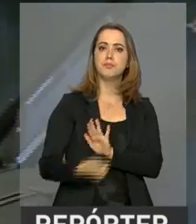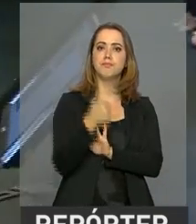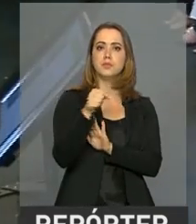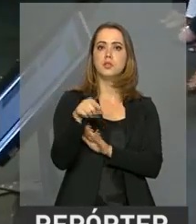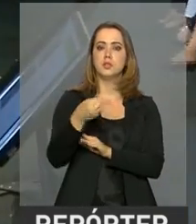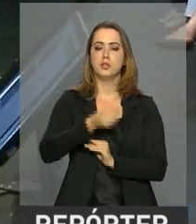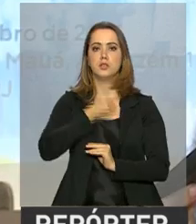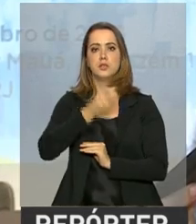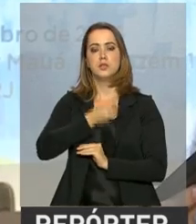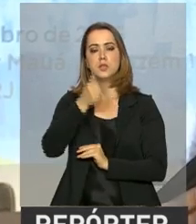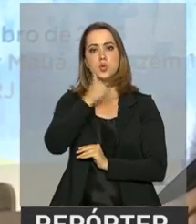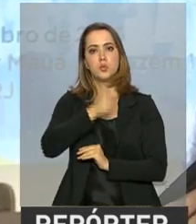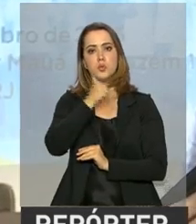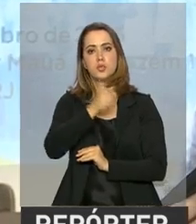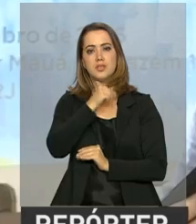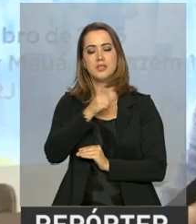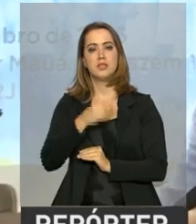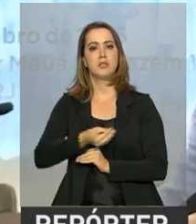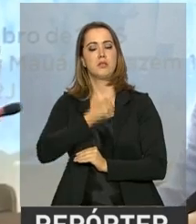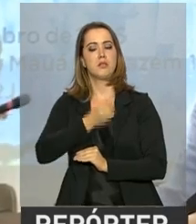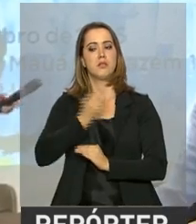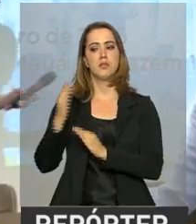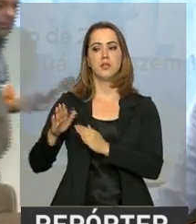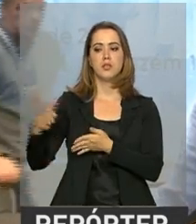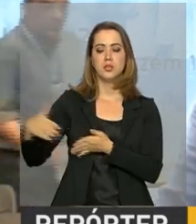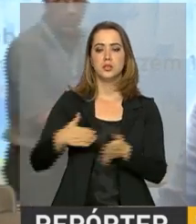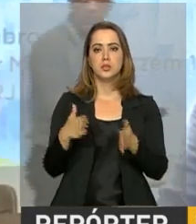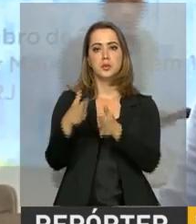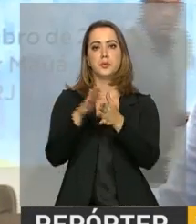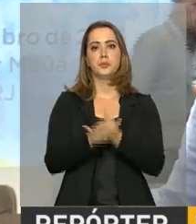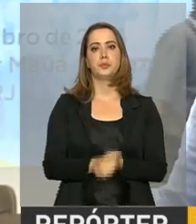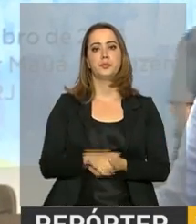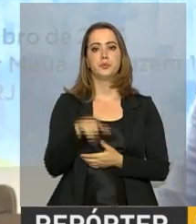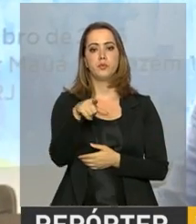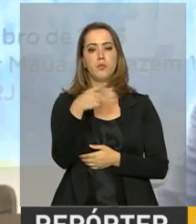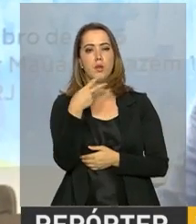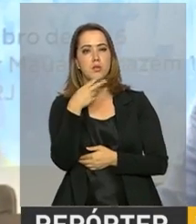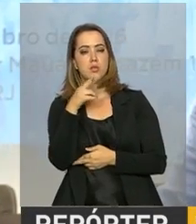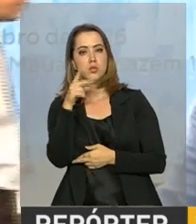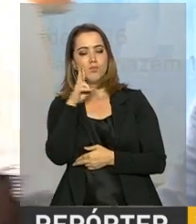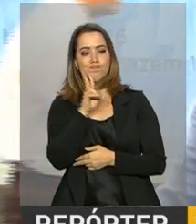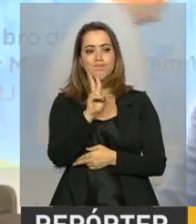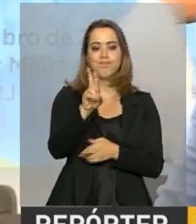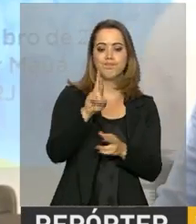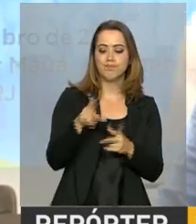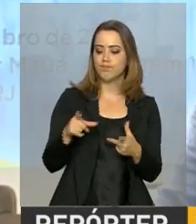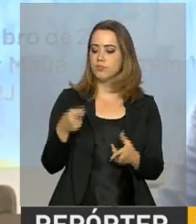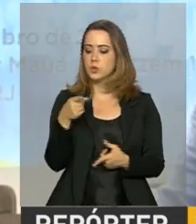vivem nas ruas. Para a gente ter um olhar diferenciado das meninas